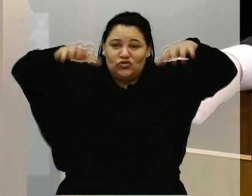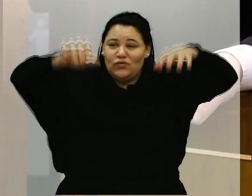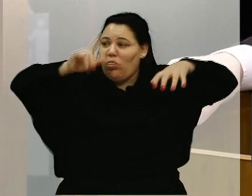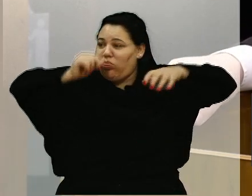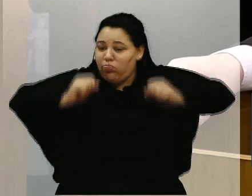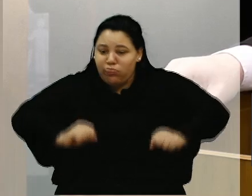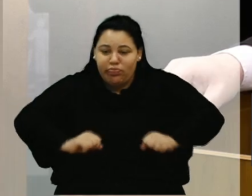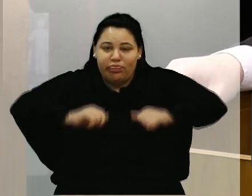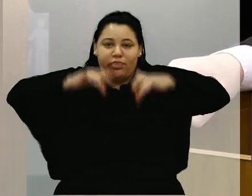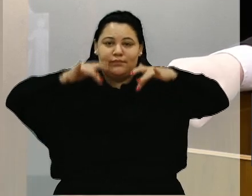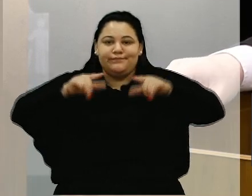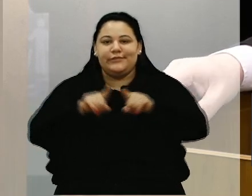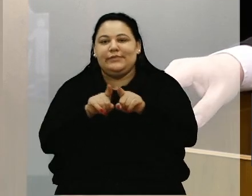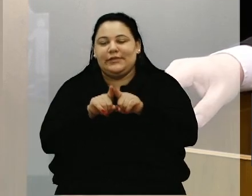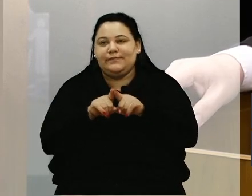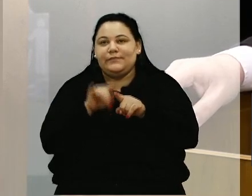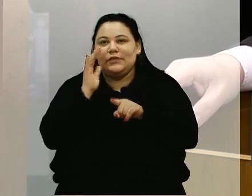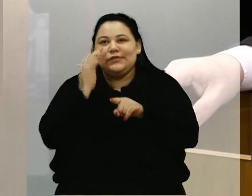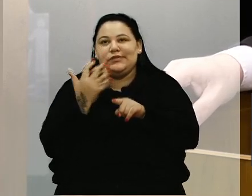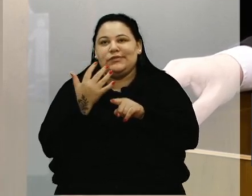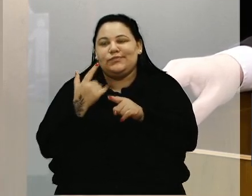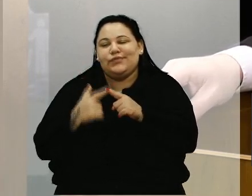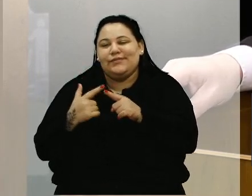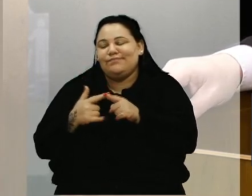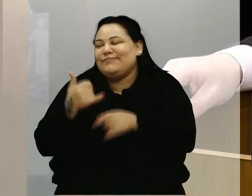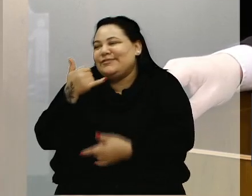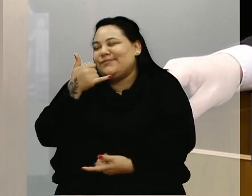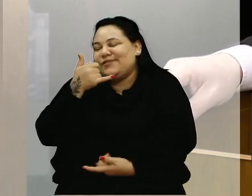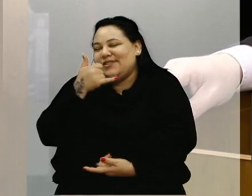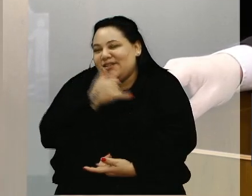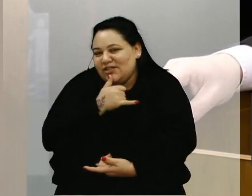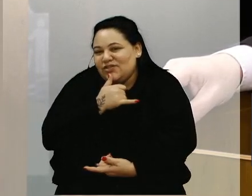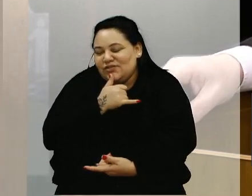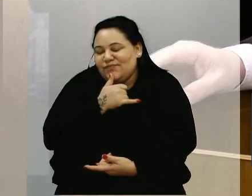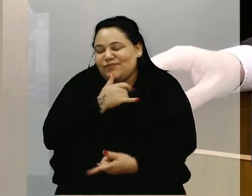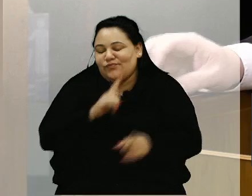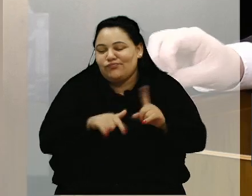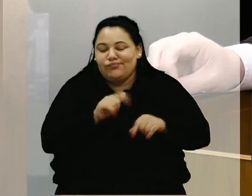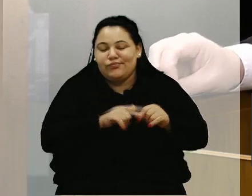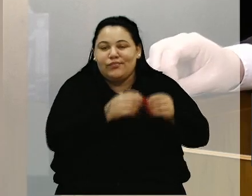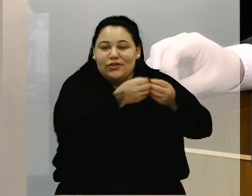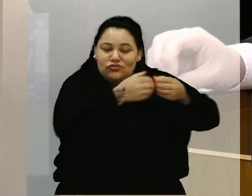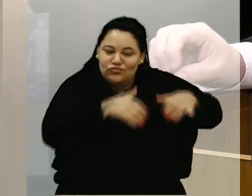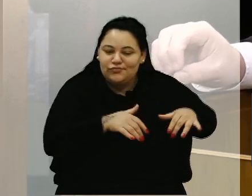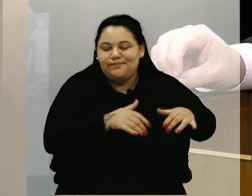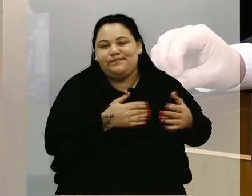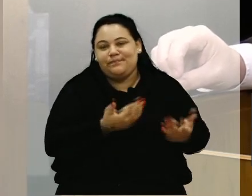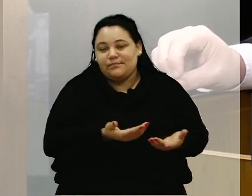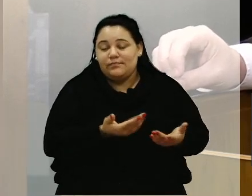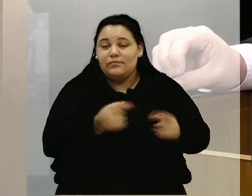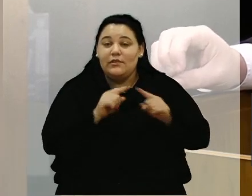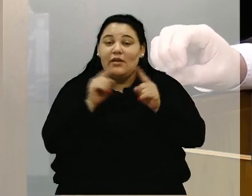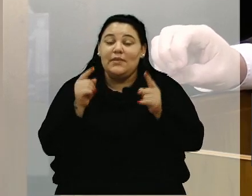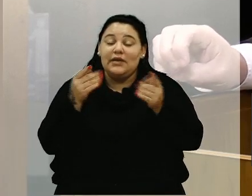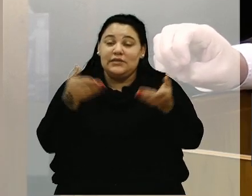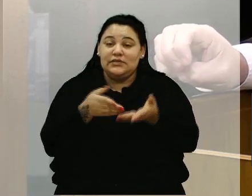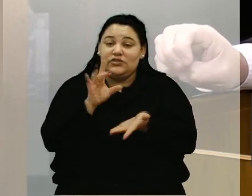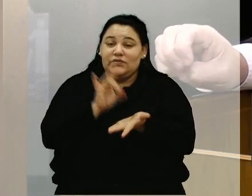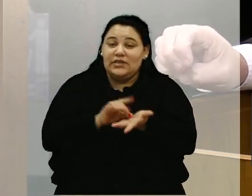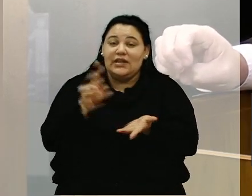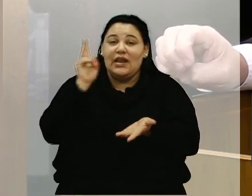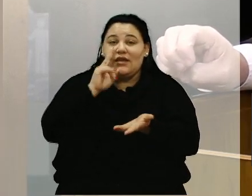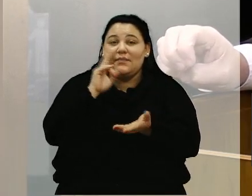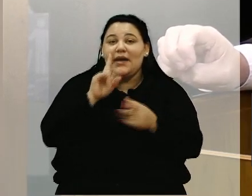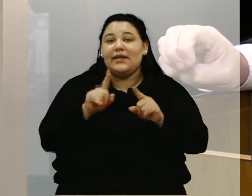acabou, vamos dizer assim, por desestimulando muitas dessas atividades. Mas aqui a gente faz essa lembrança e